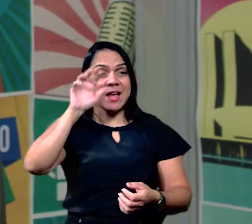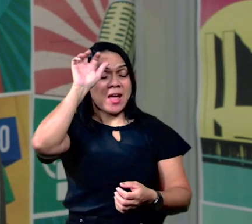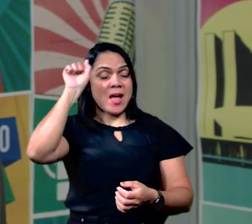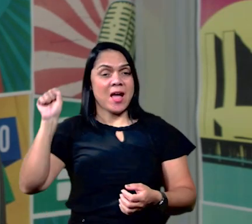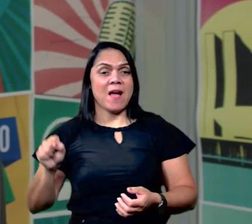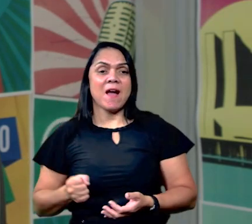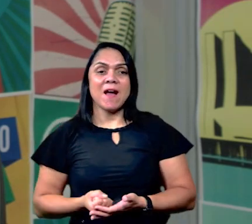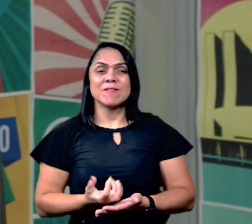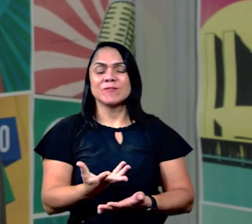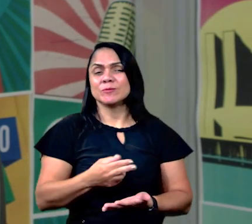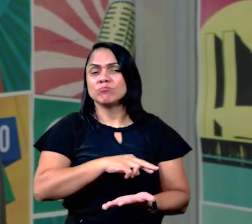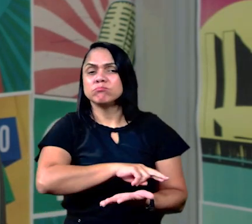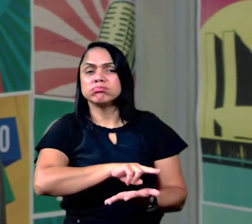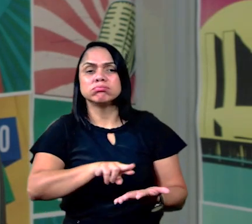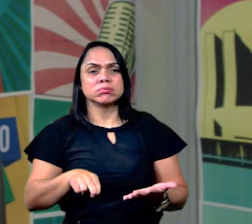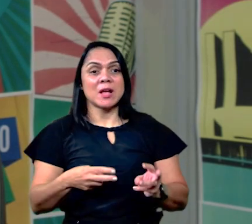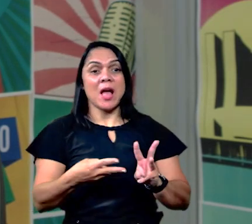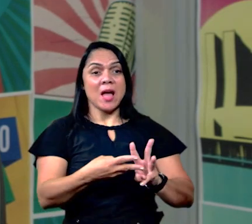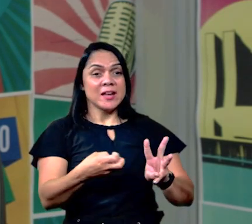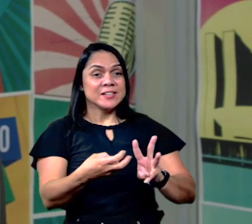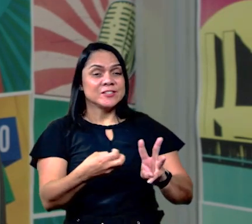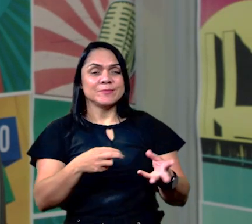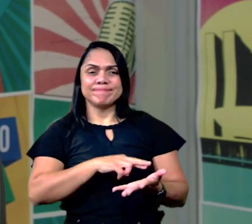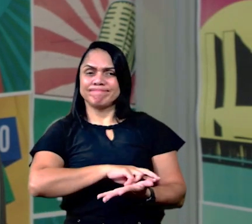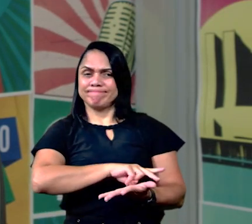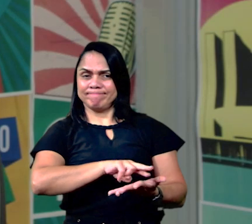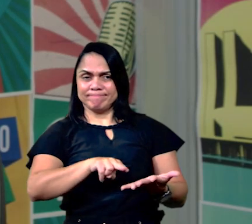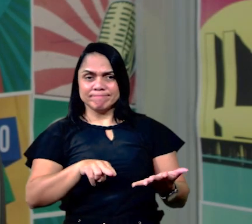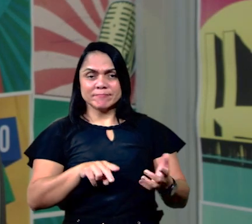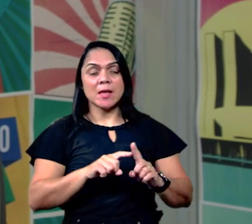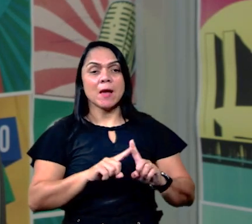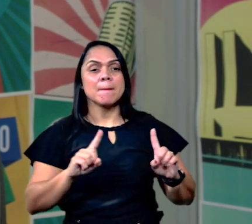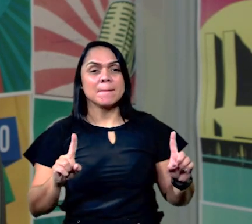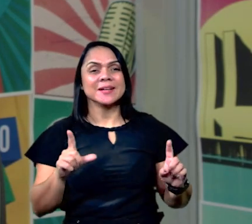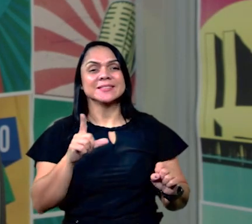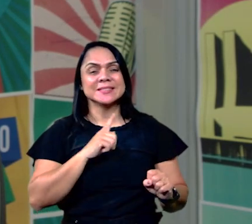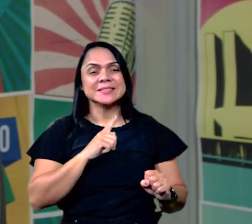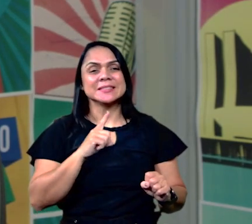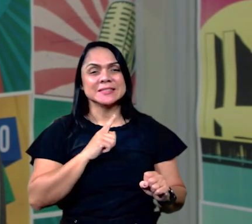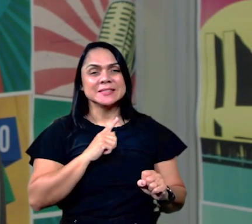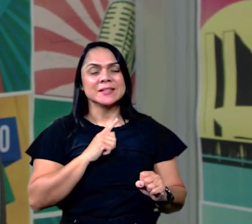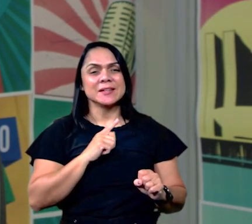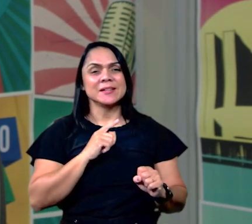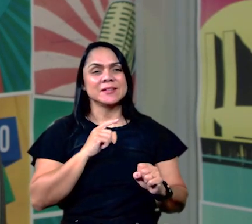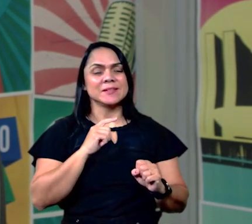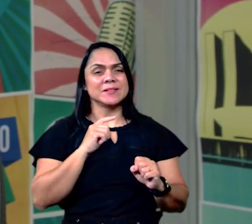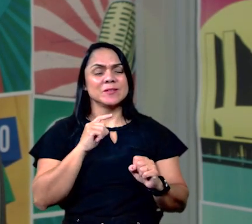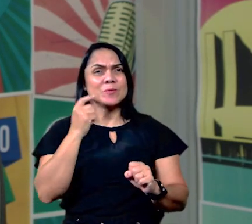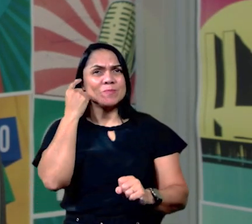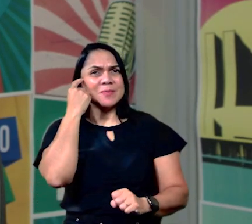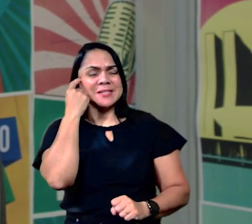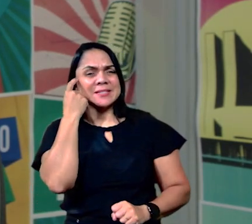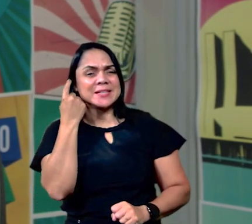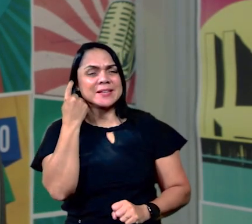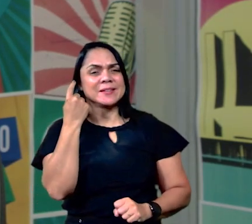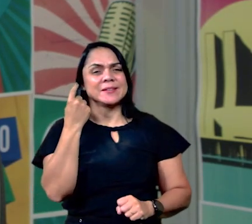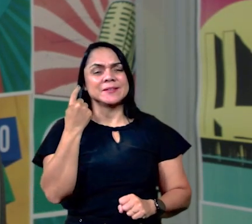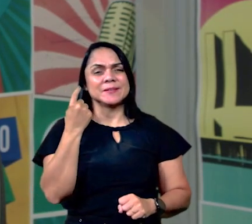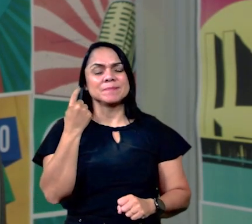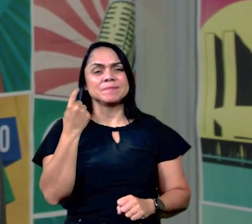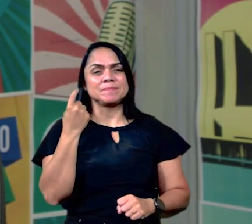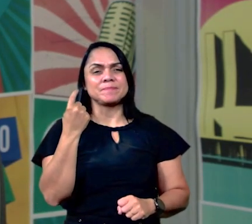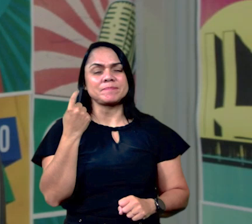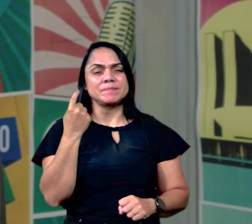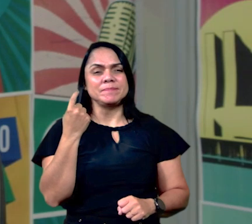diversa, a própria matriz indígena é diversa, mas nós temos, né, sobre elas ainda uma ideia de que,